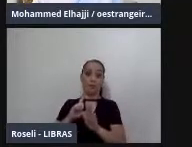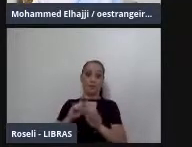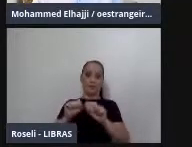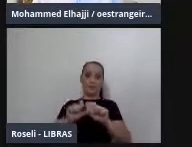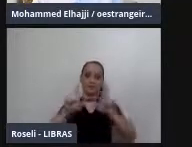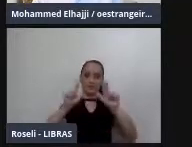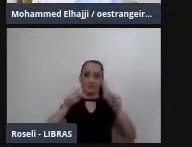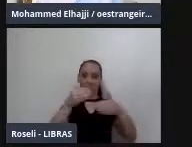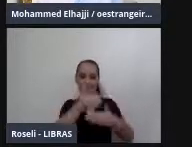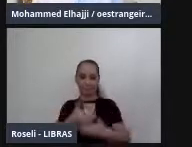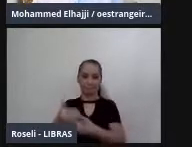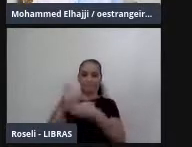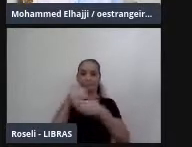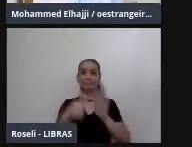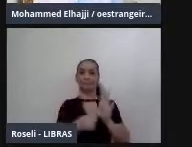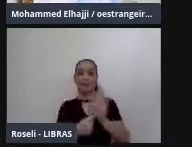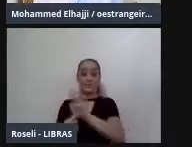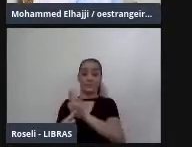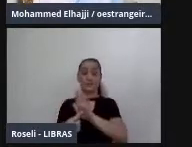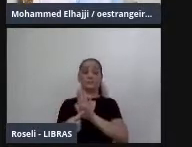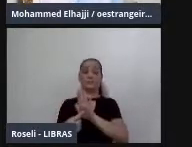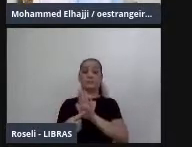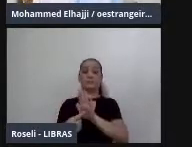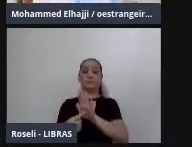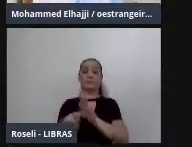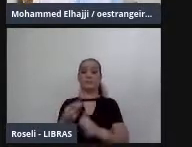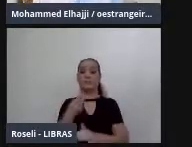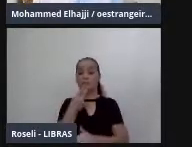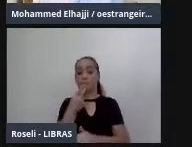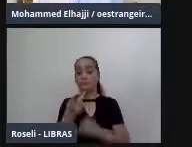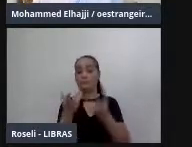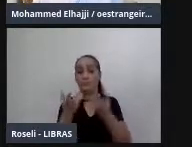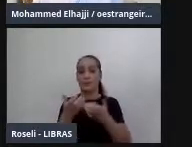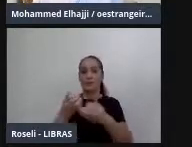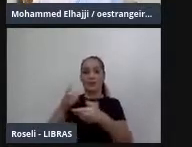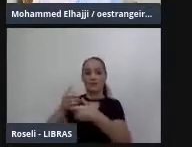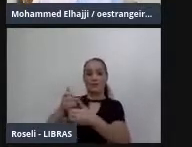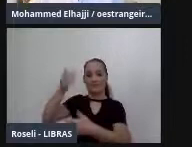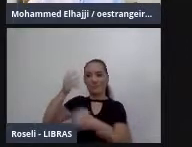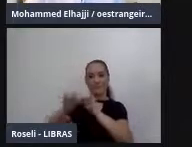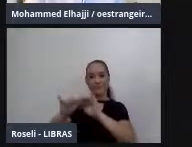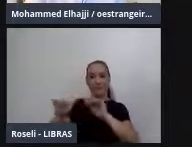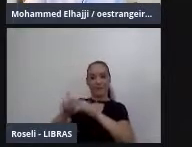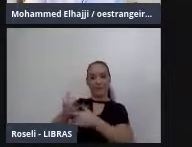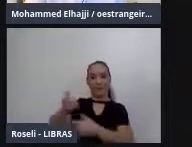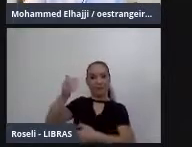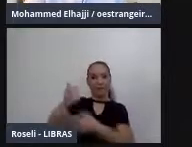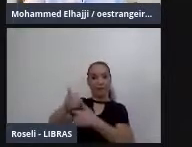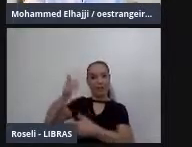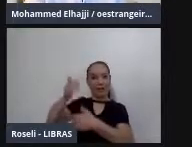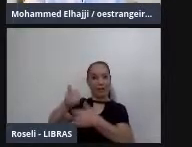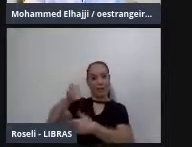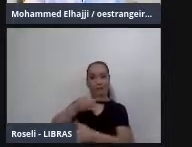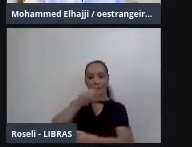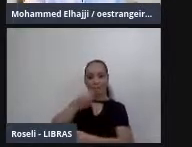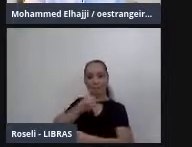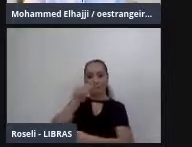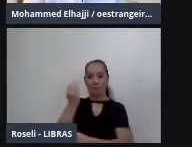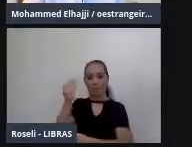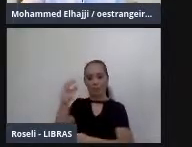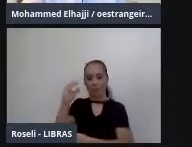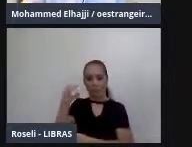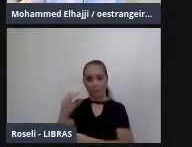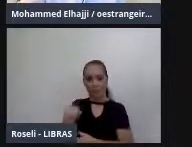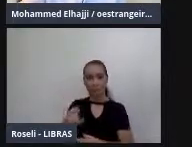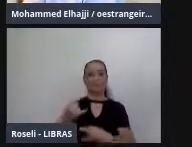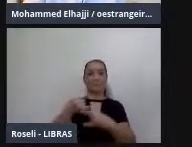quero dizer que eu estava lendo os comentários que estão sendo postados durante essa